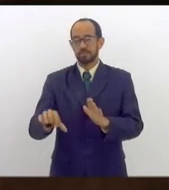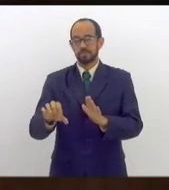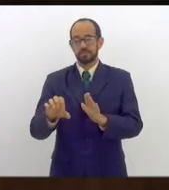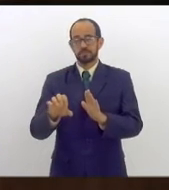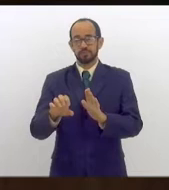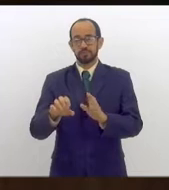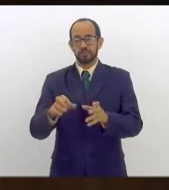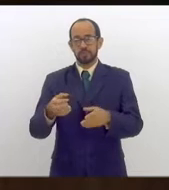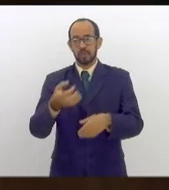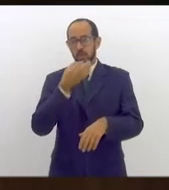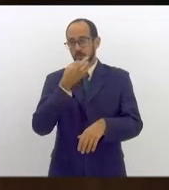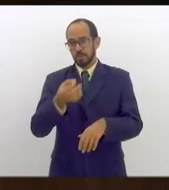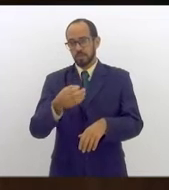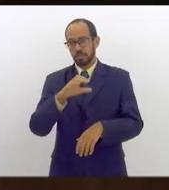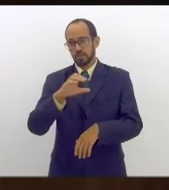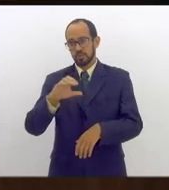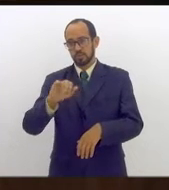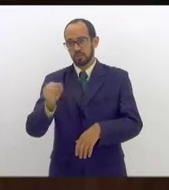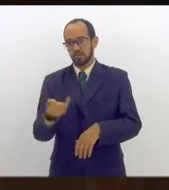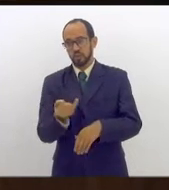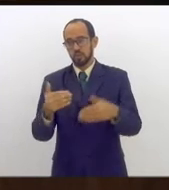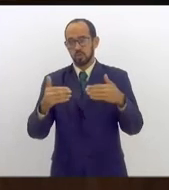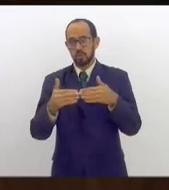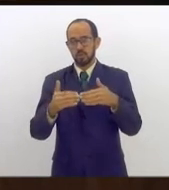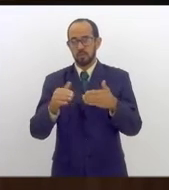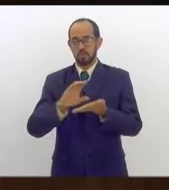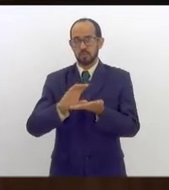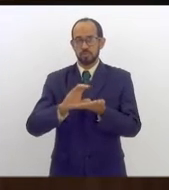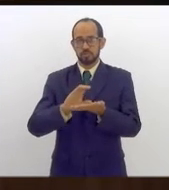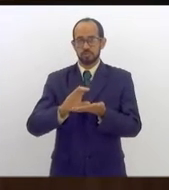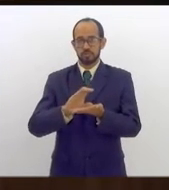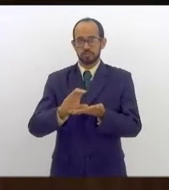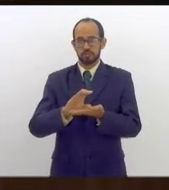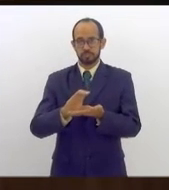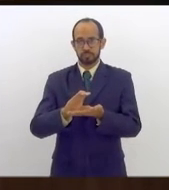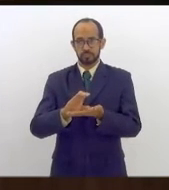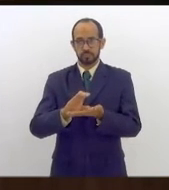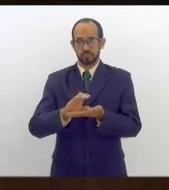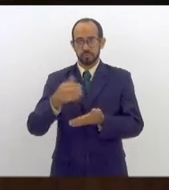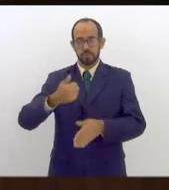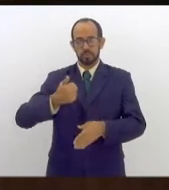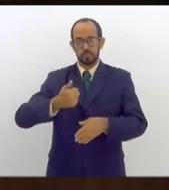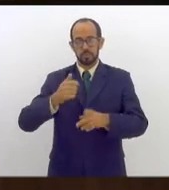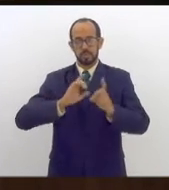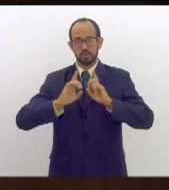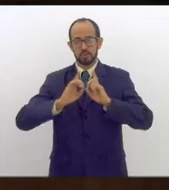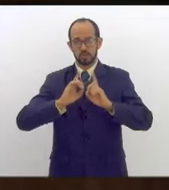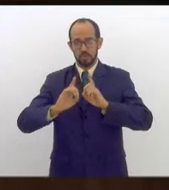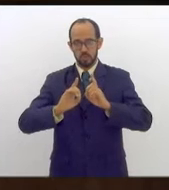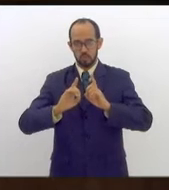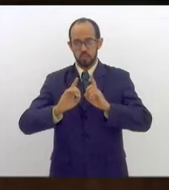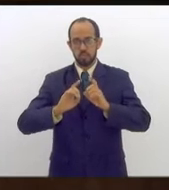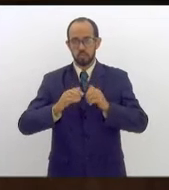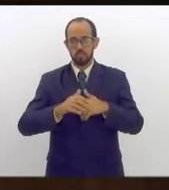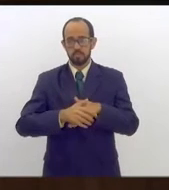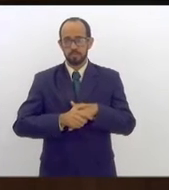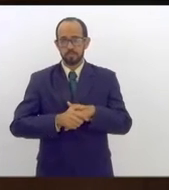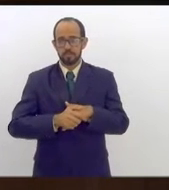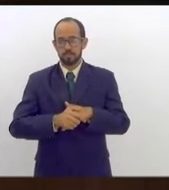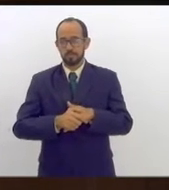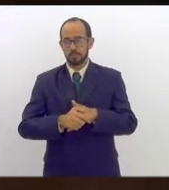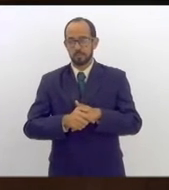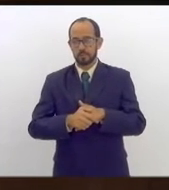parecer da CCJ pela constitucionalidade em primeira discussão. Em